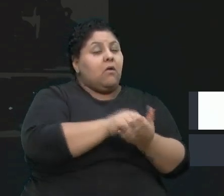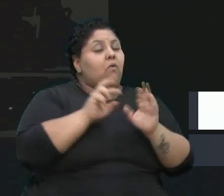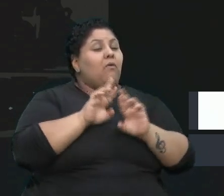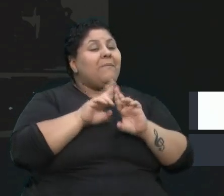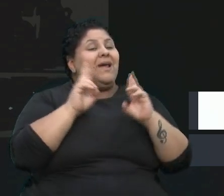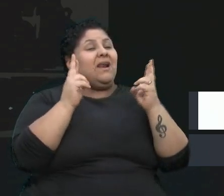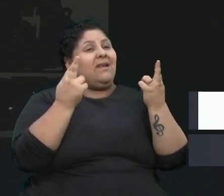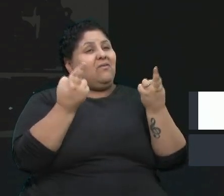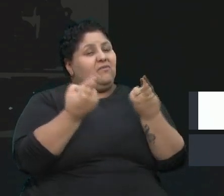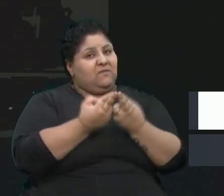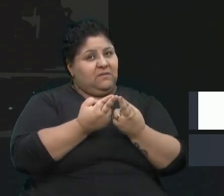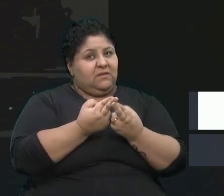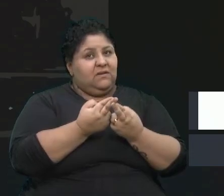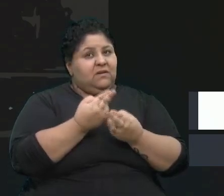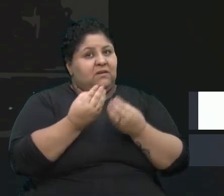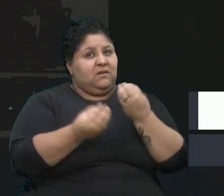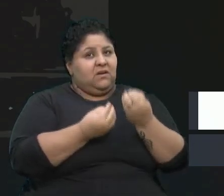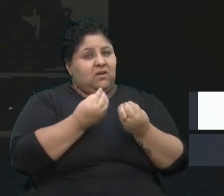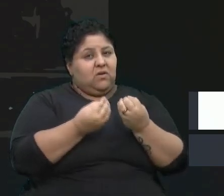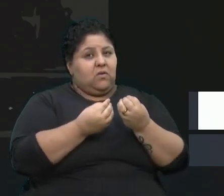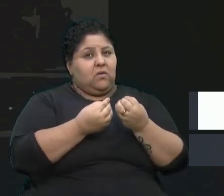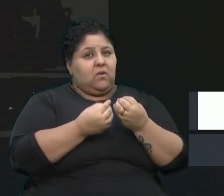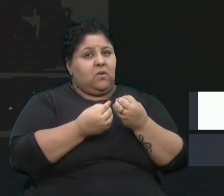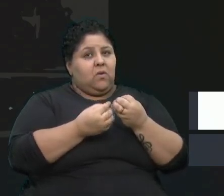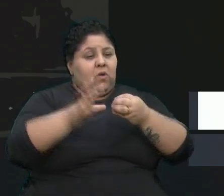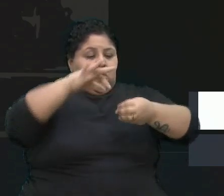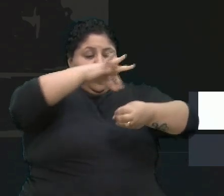reunião com a concessionária